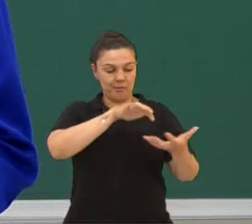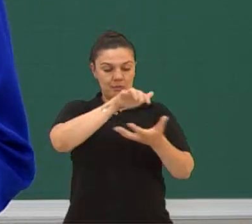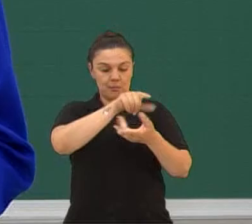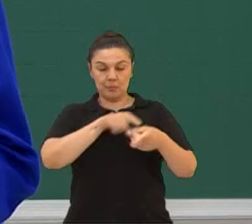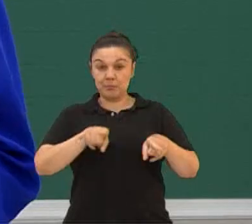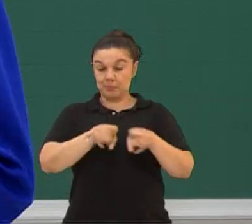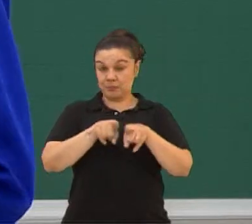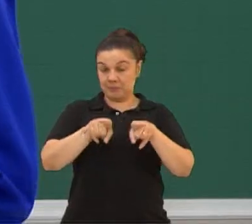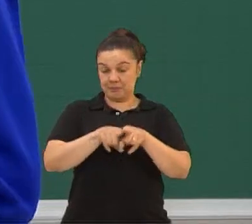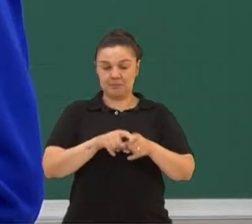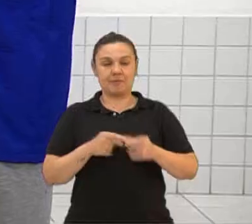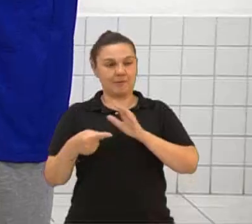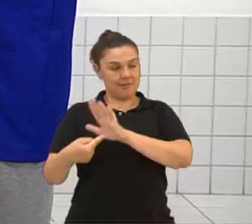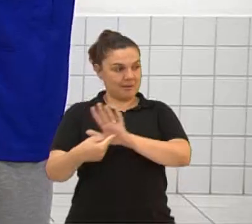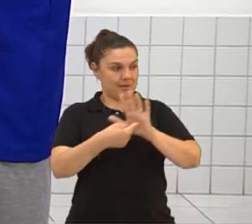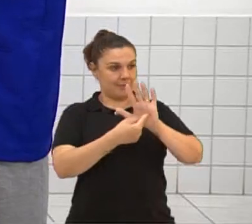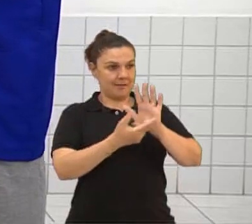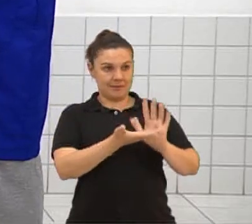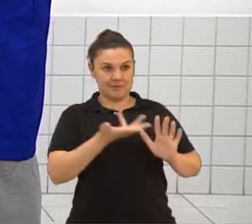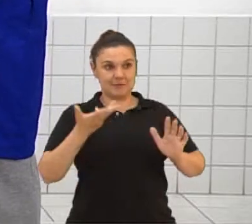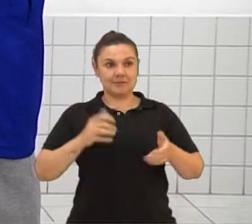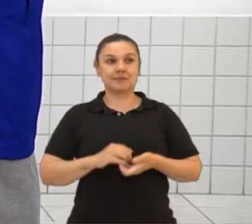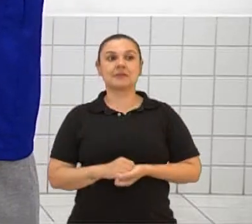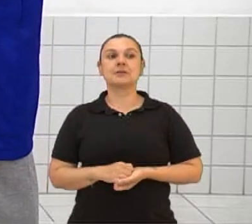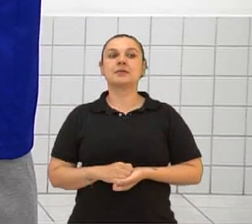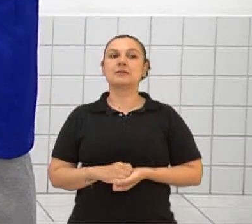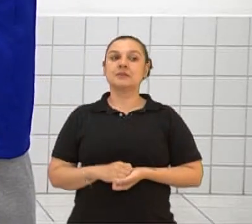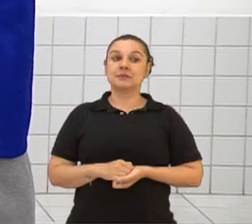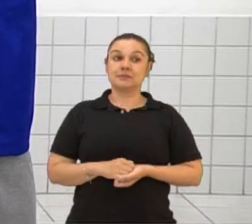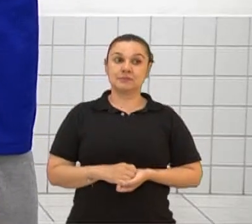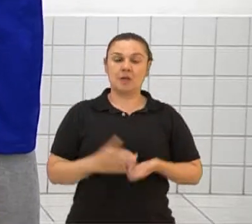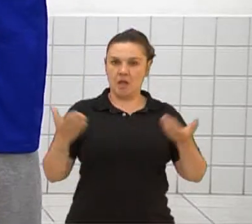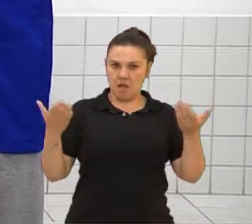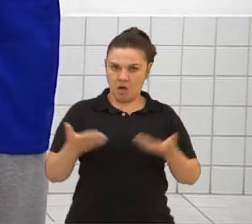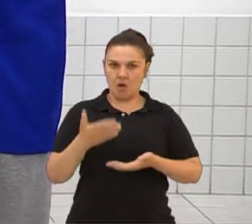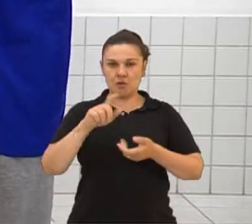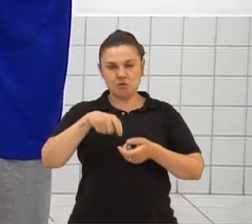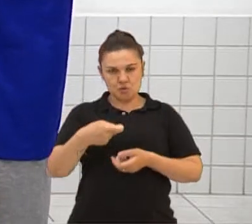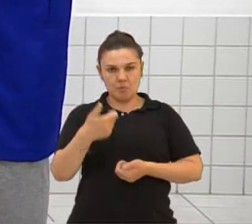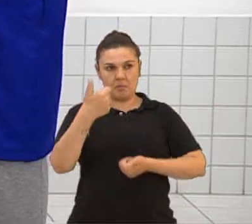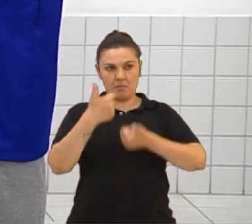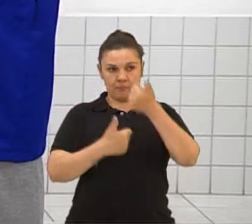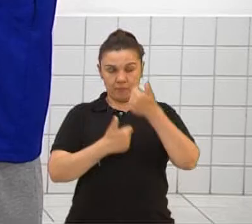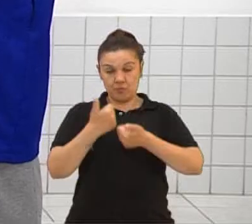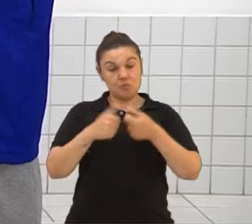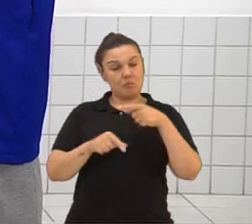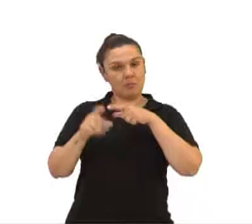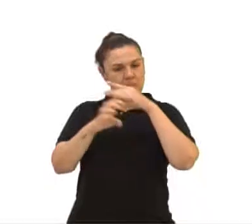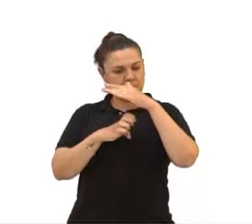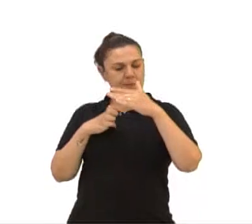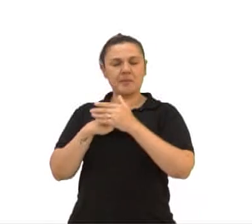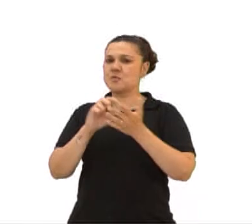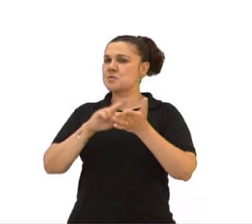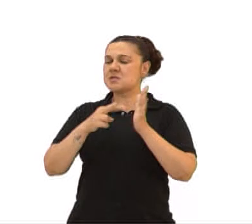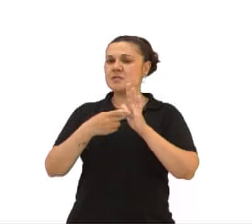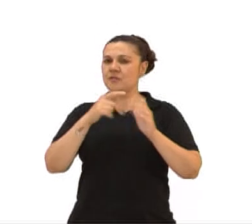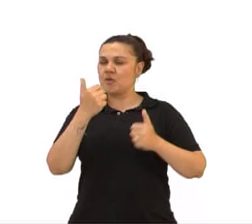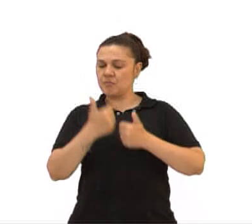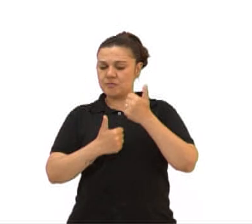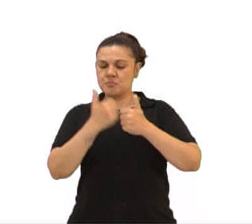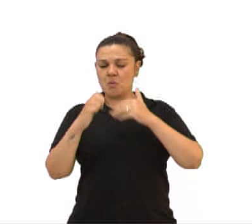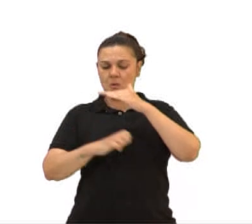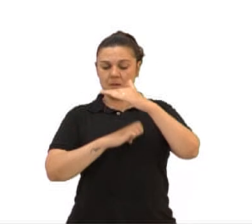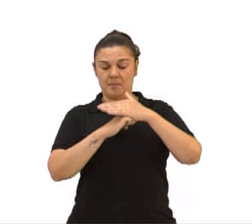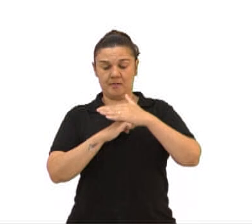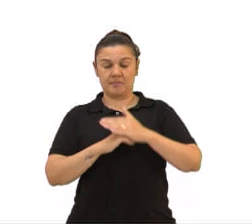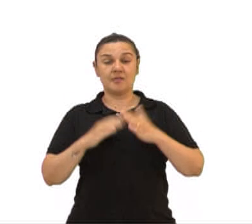apresentações, aberturas, né, essas cerimônias. Vamos lá, falando agora sobre o futebol enquanto empresa. Então, enquanto empresa, o